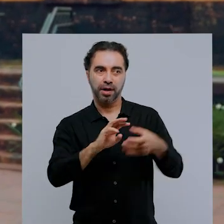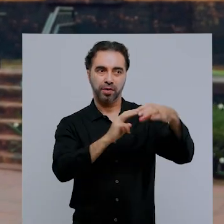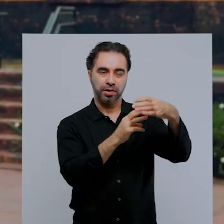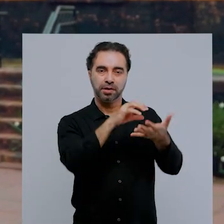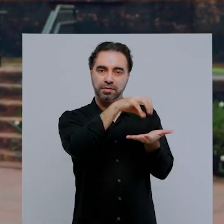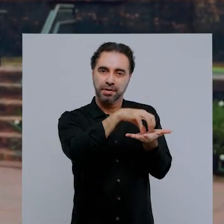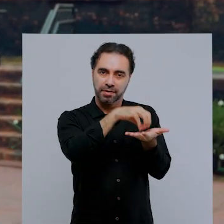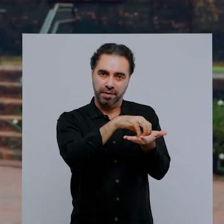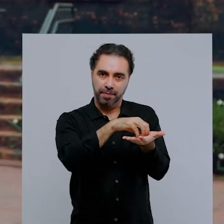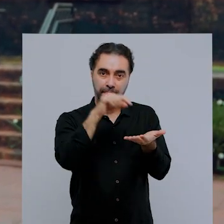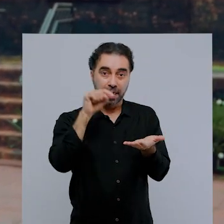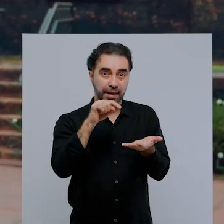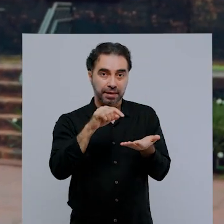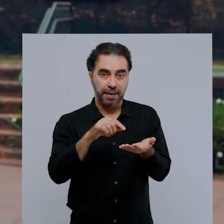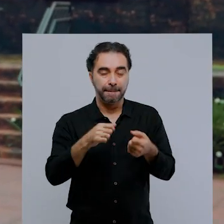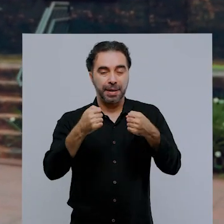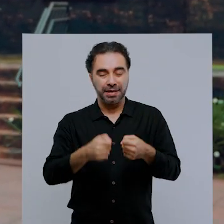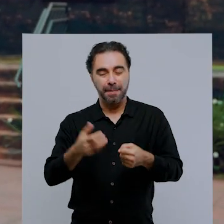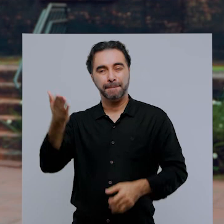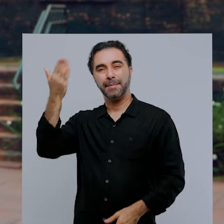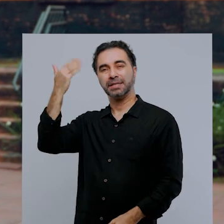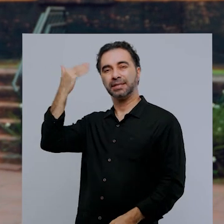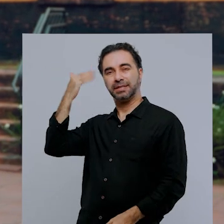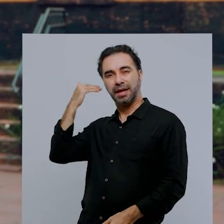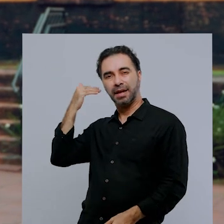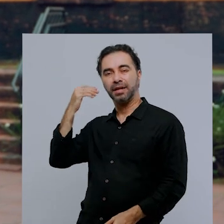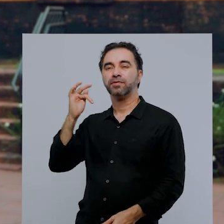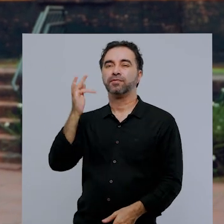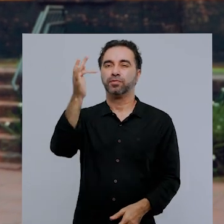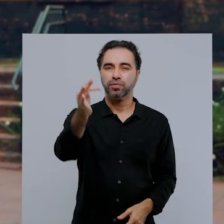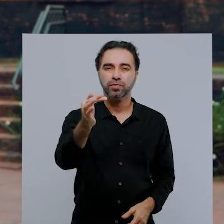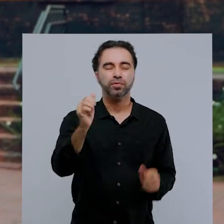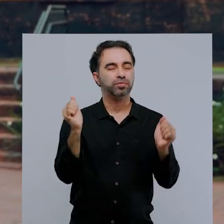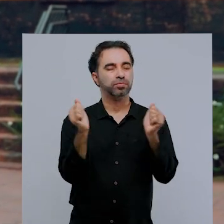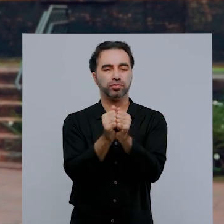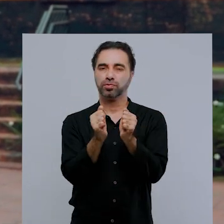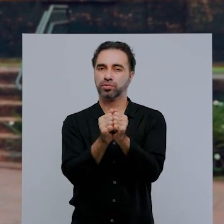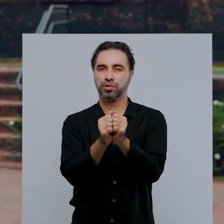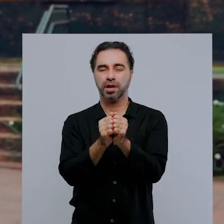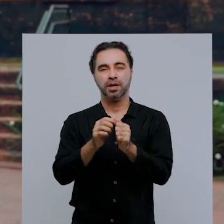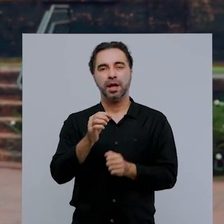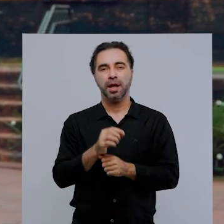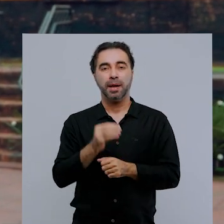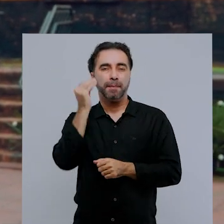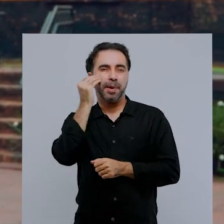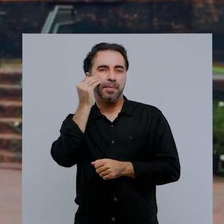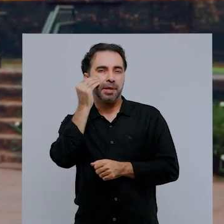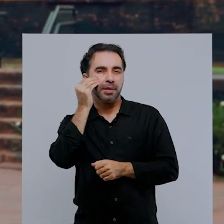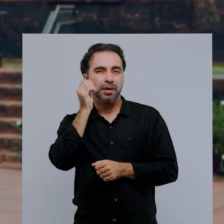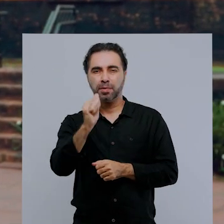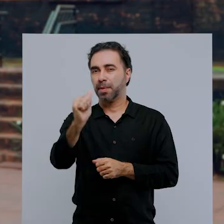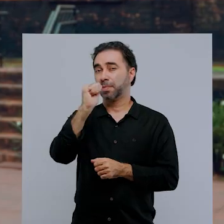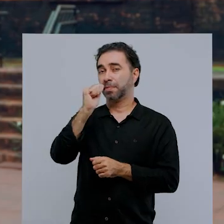Ela está presente no nosso passado, mas também no nosso futuro. Seja degustando uma